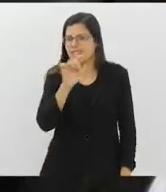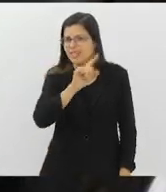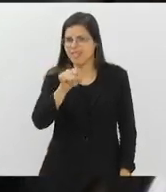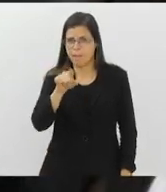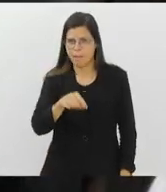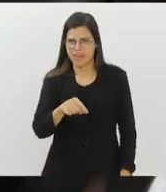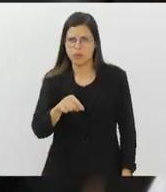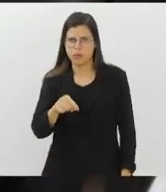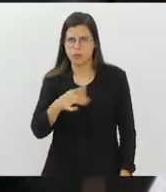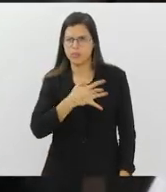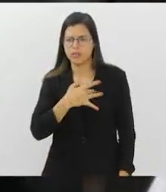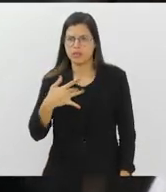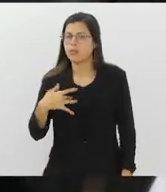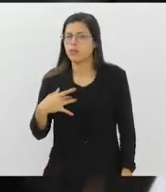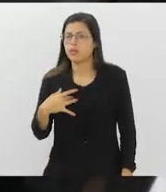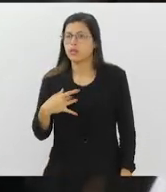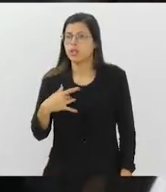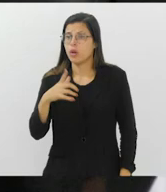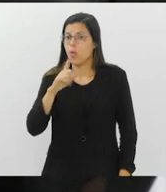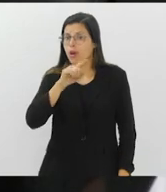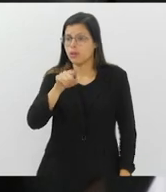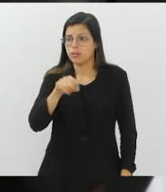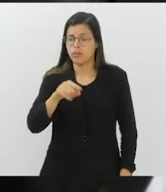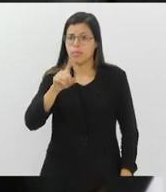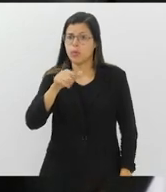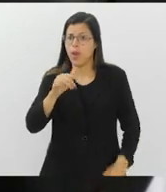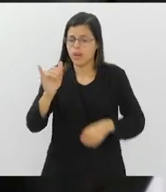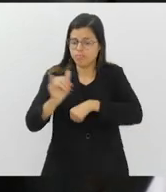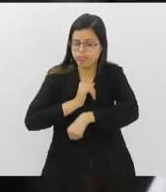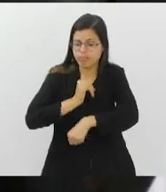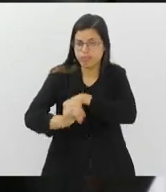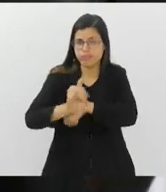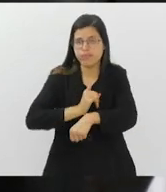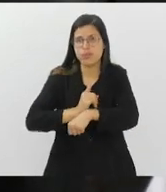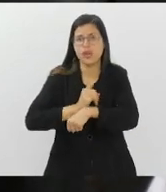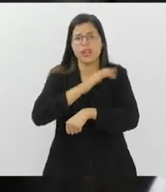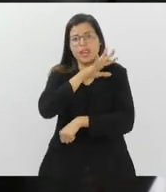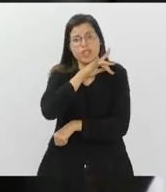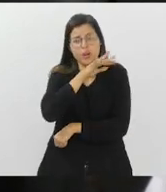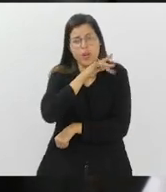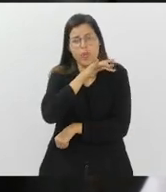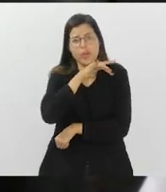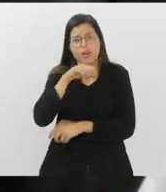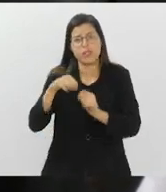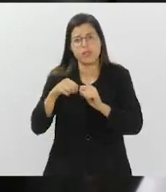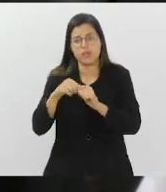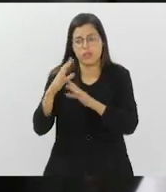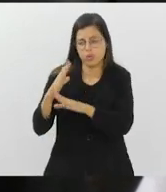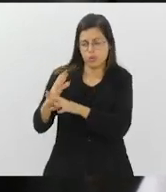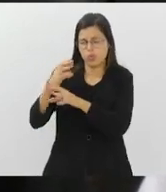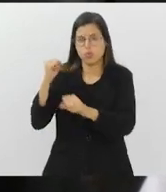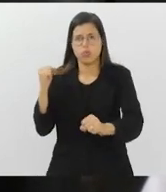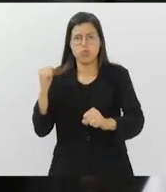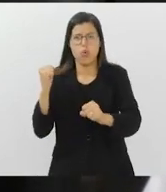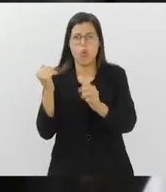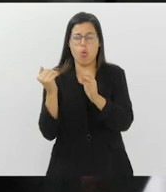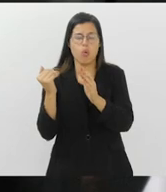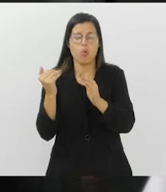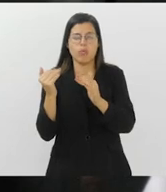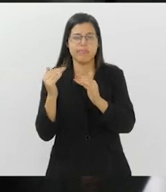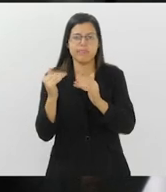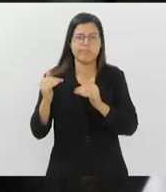apenas uma estratégia cruel que os planos de saúde usam para colocar o lucro acima da vida. Ou seja, eles têm